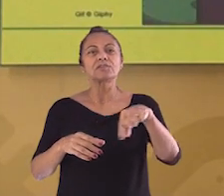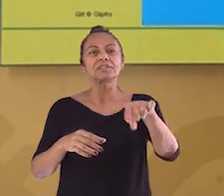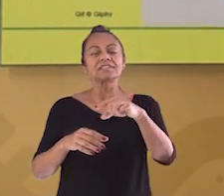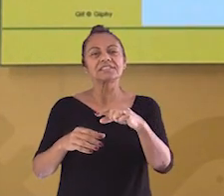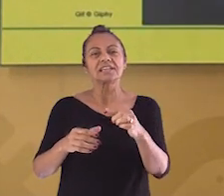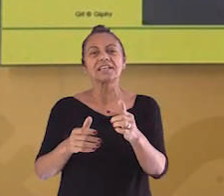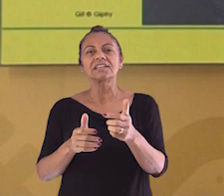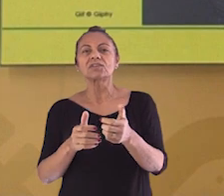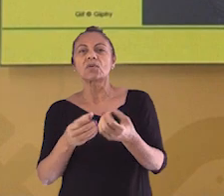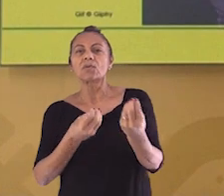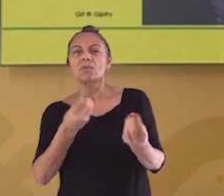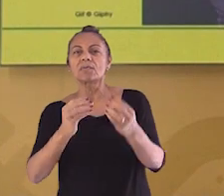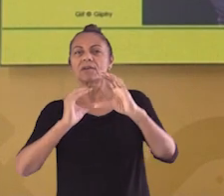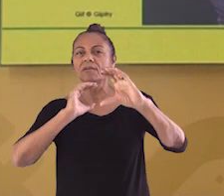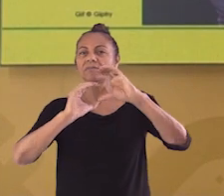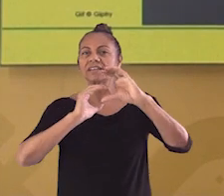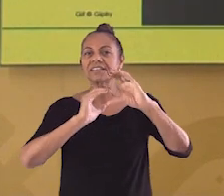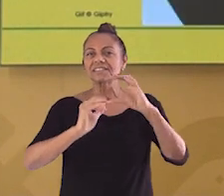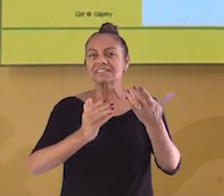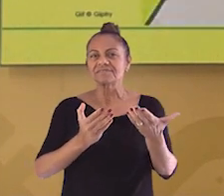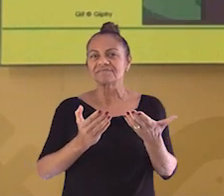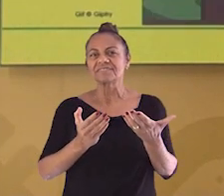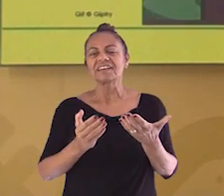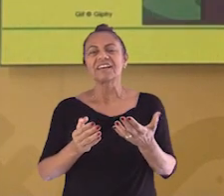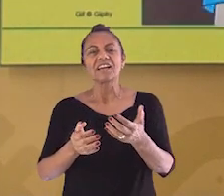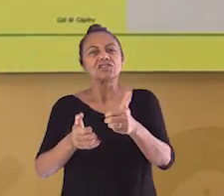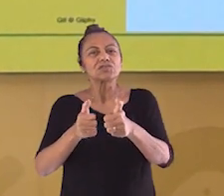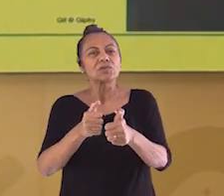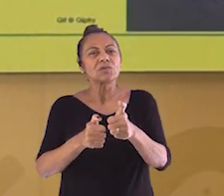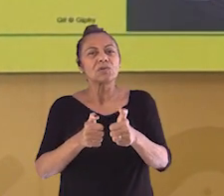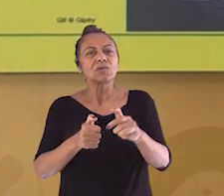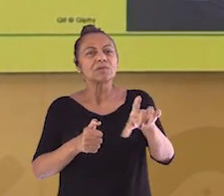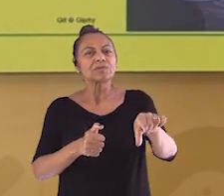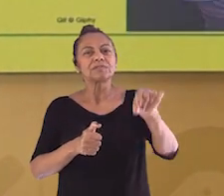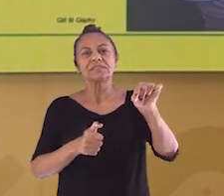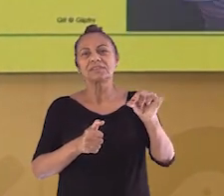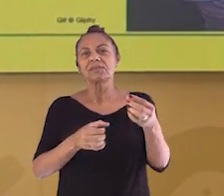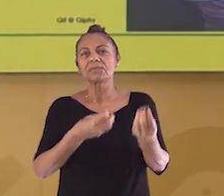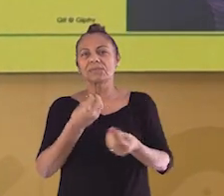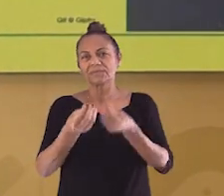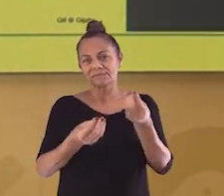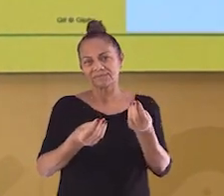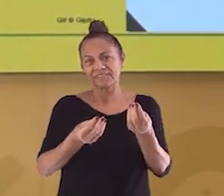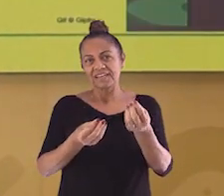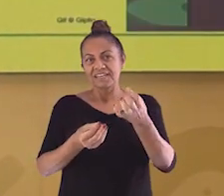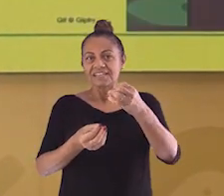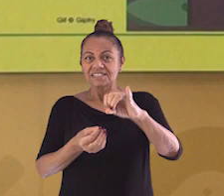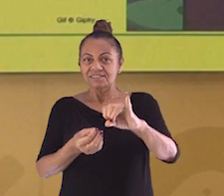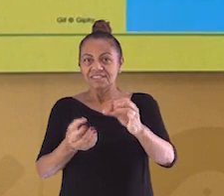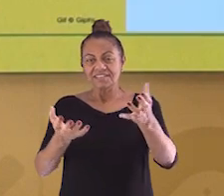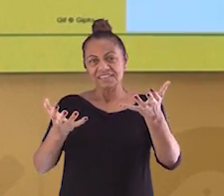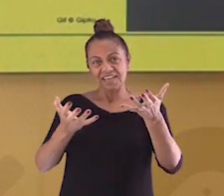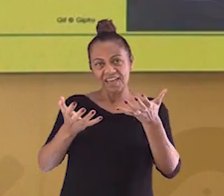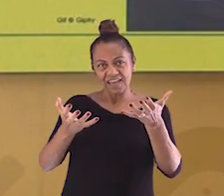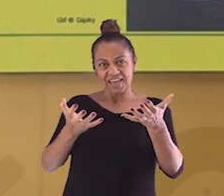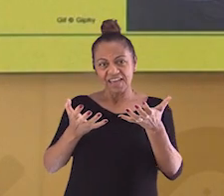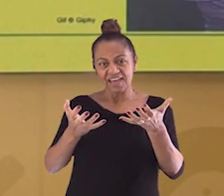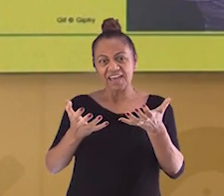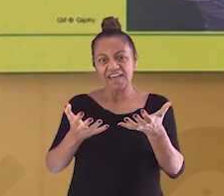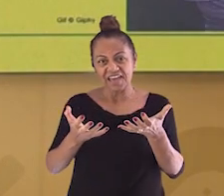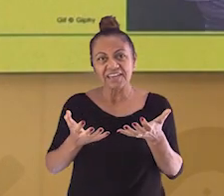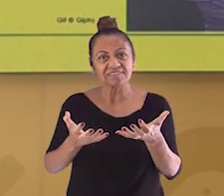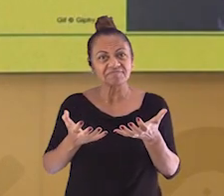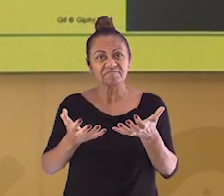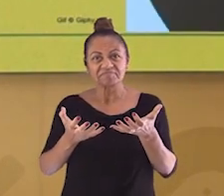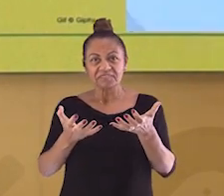têm algum grupo divertido nas redes sociais? Bom, se quiserem mandar pra gente um